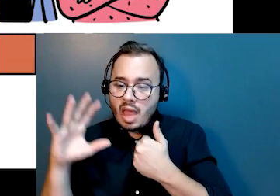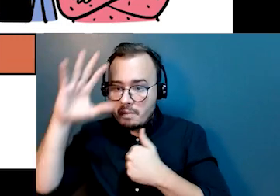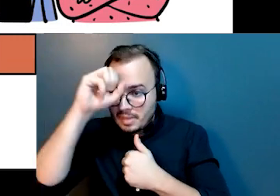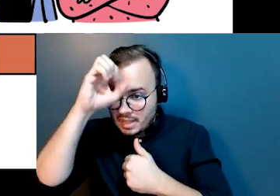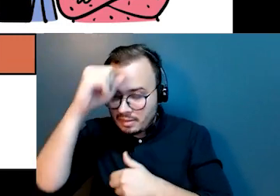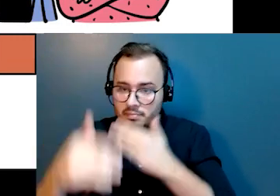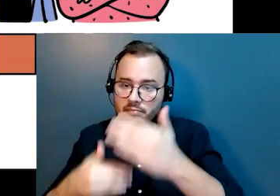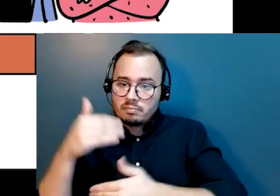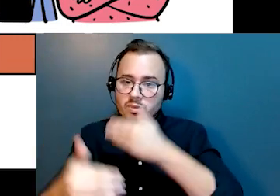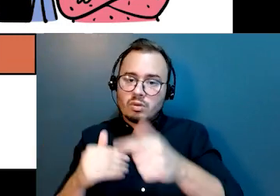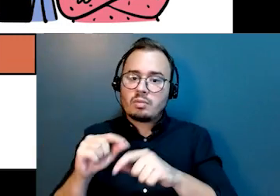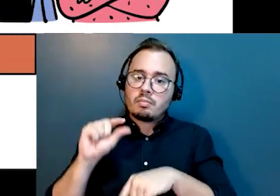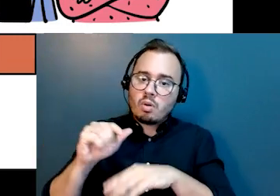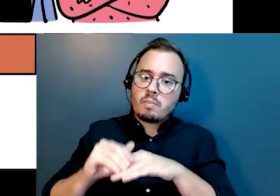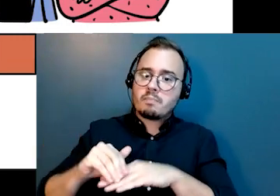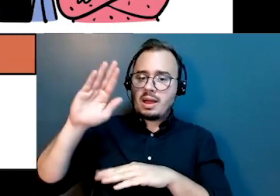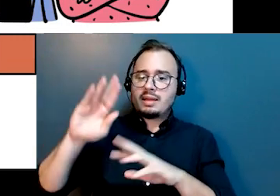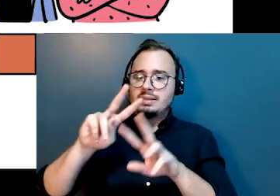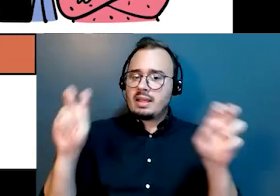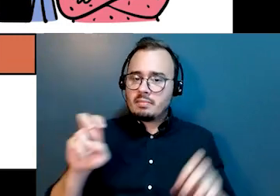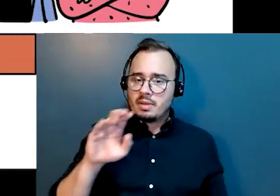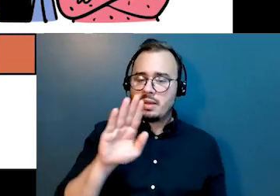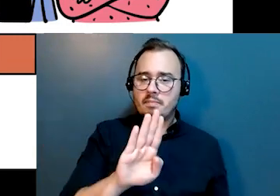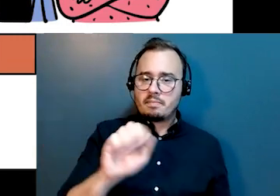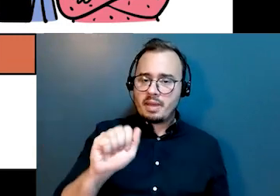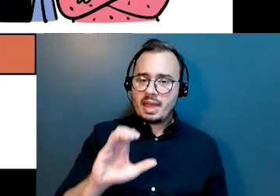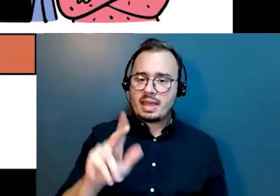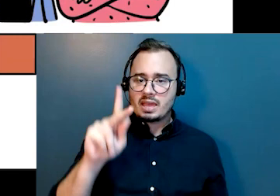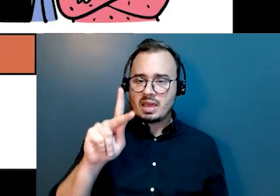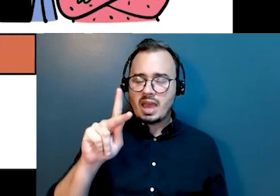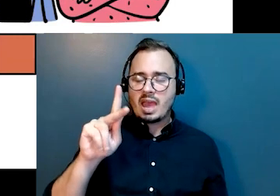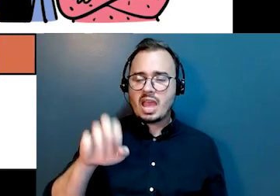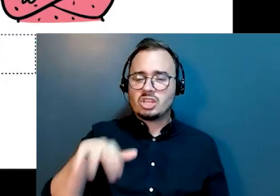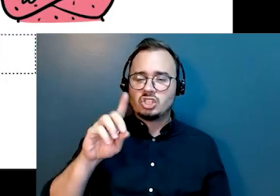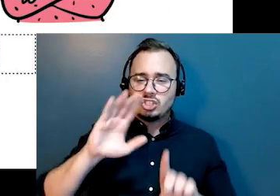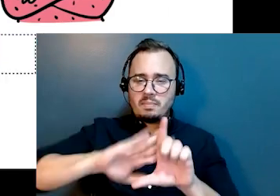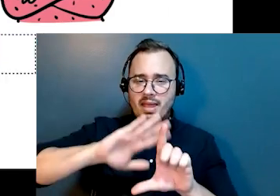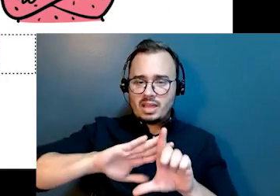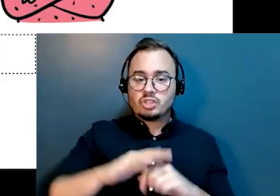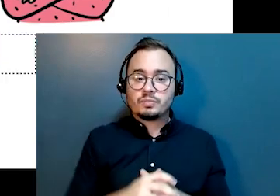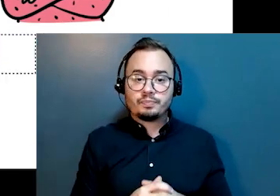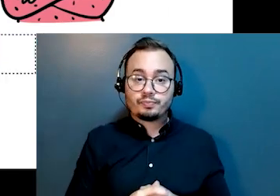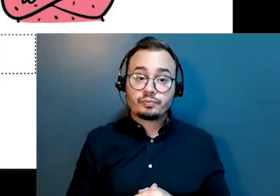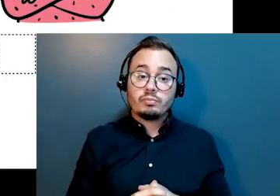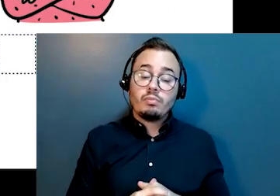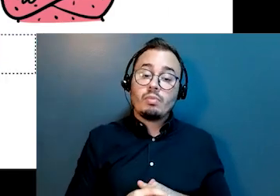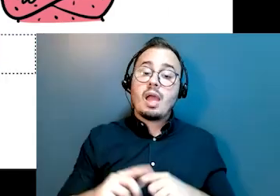um pouco mais de contexto e aumenta o nível de conhecimento dela nessa outra especialidade. Agora, numa próxima